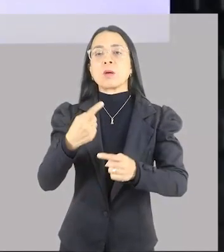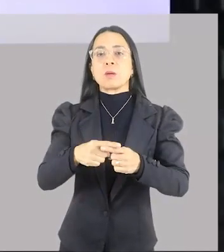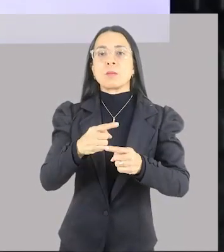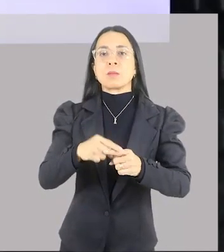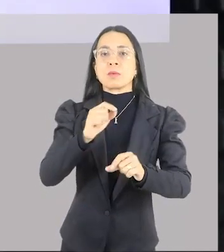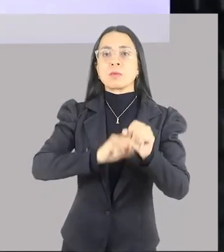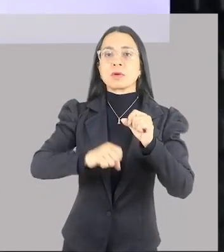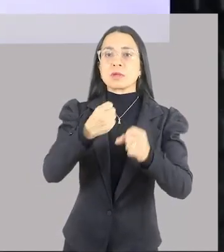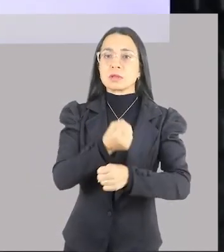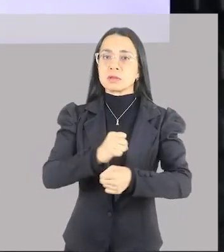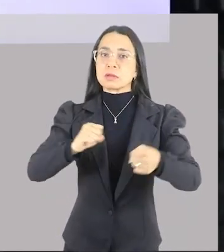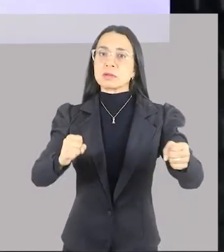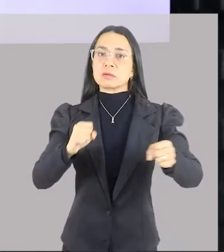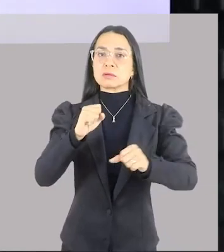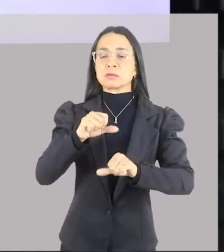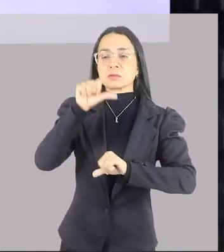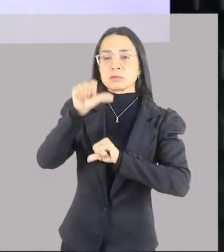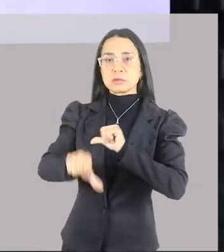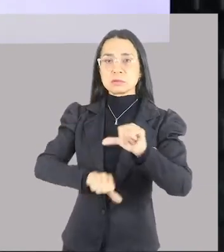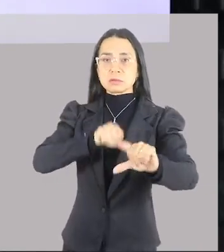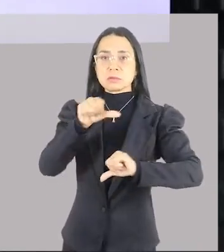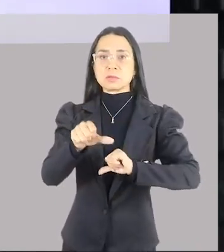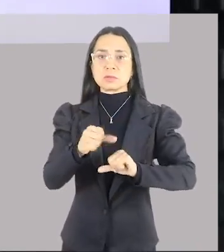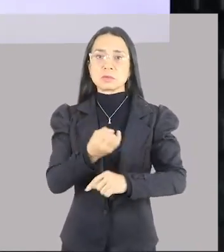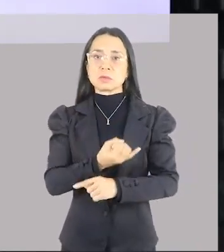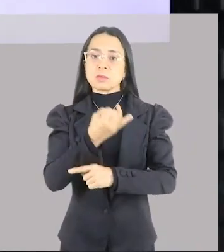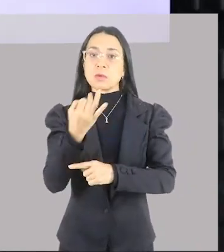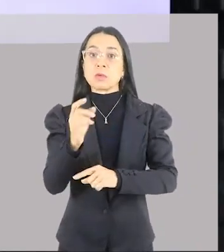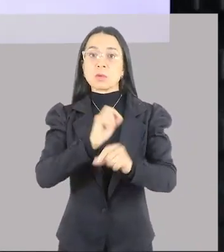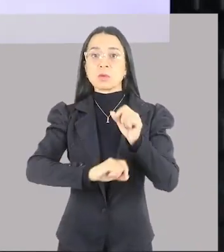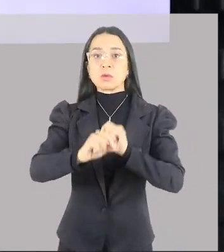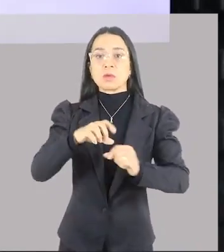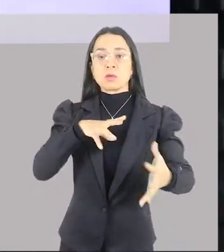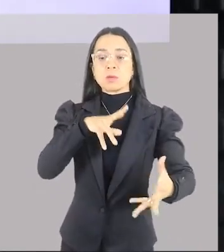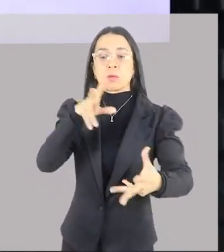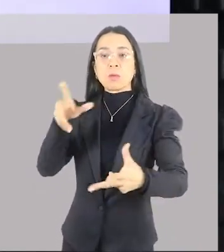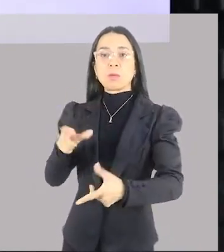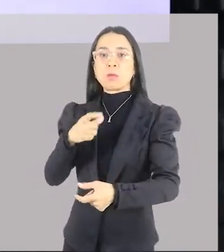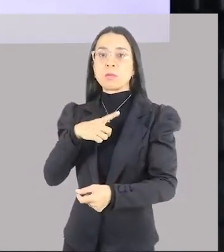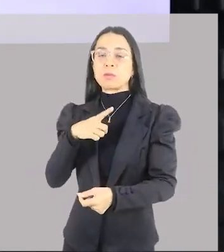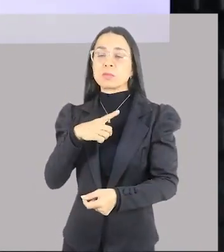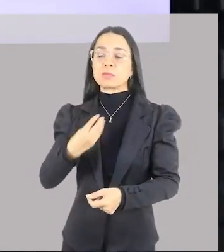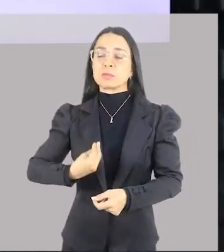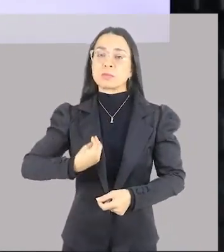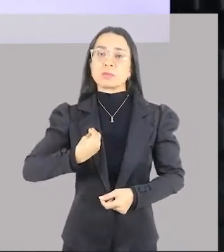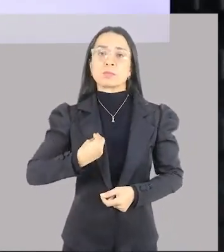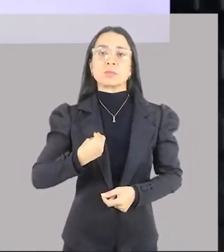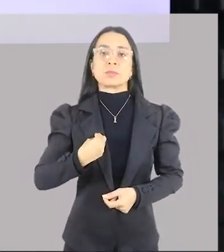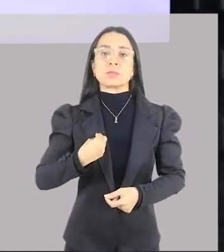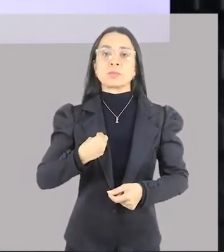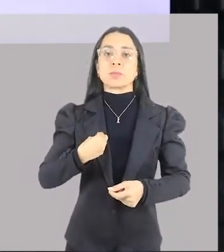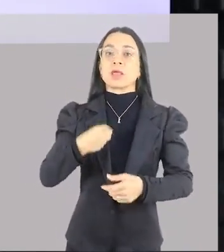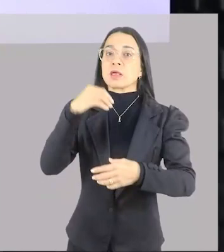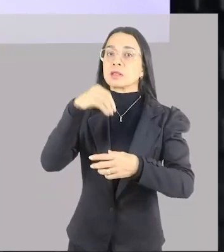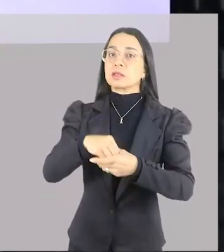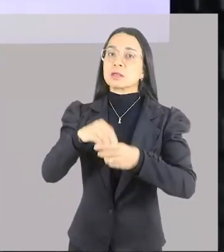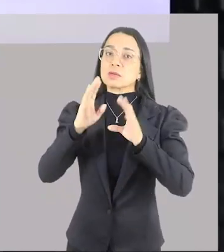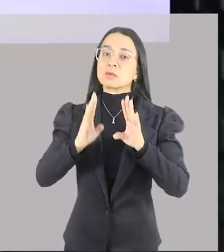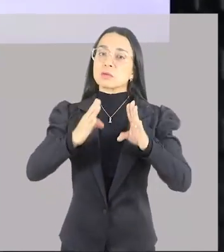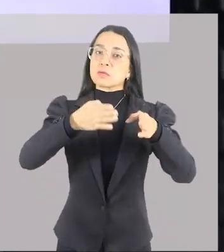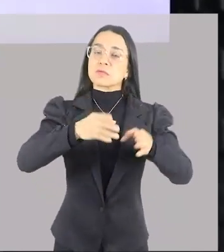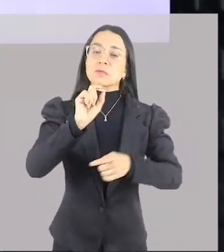das grandes transformações pelas quais o mundo passava. Nós estávamos ali dentro de uma perspectiva